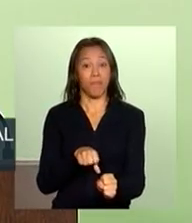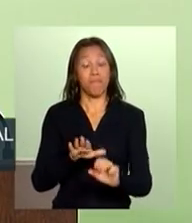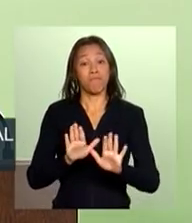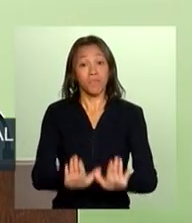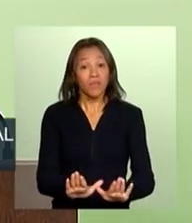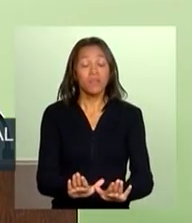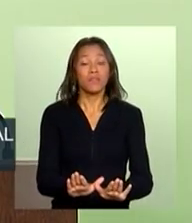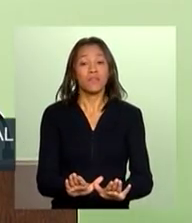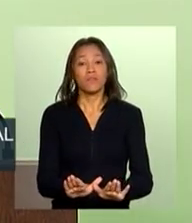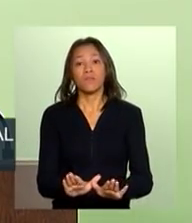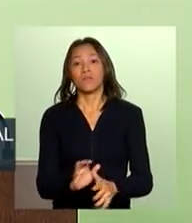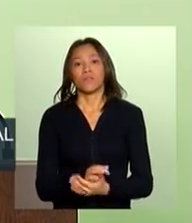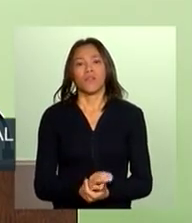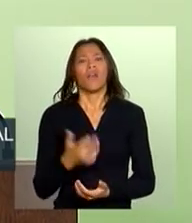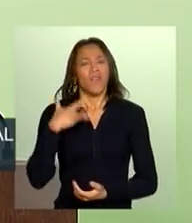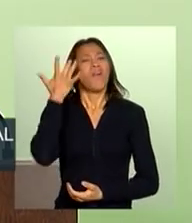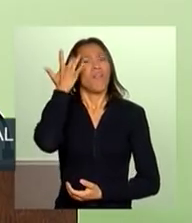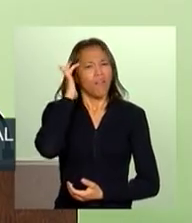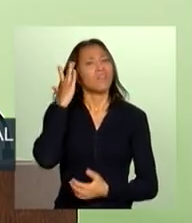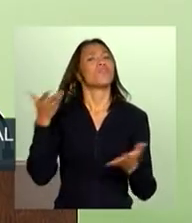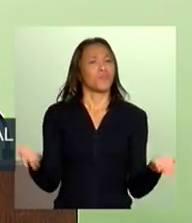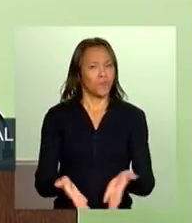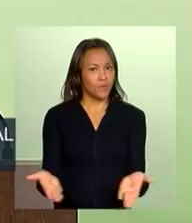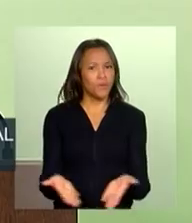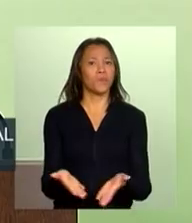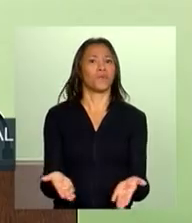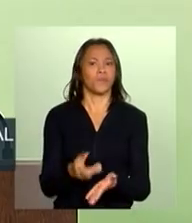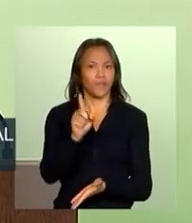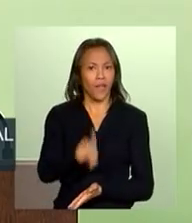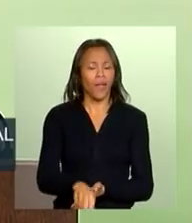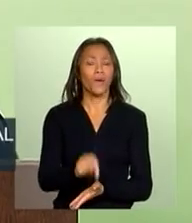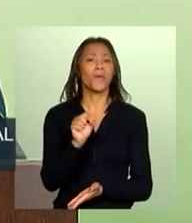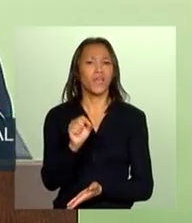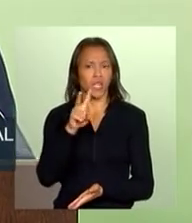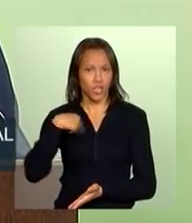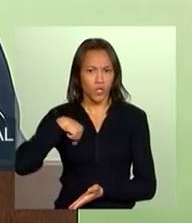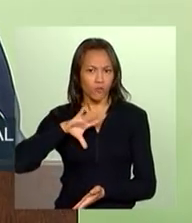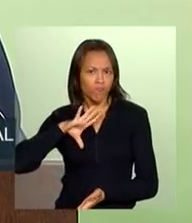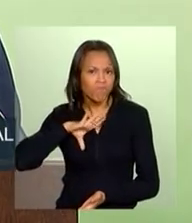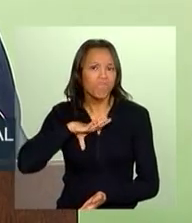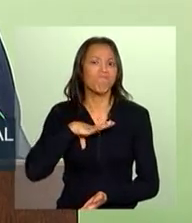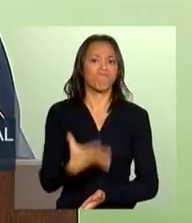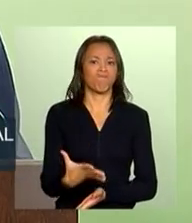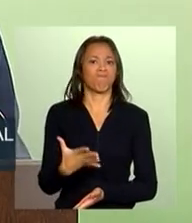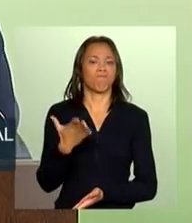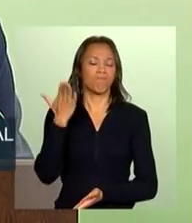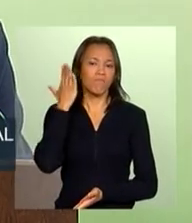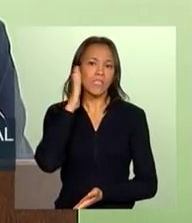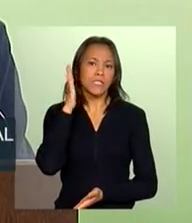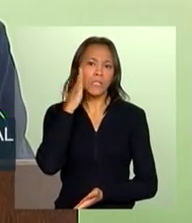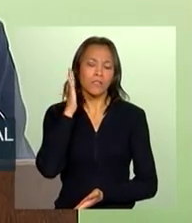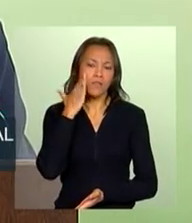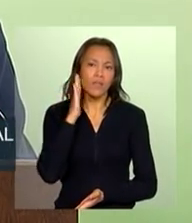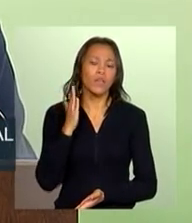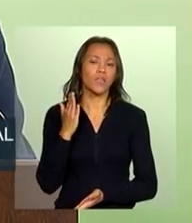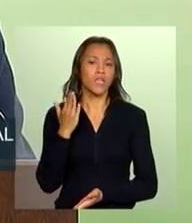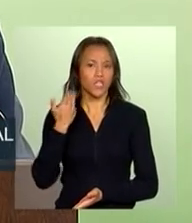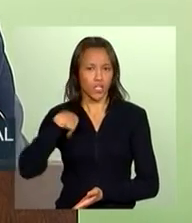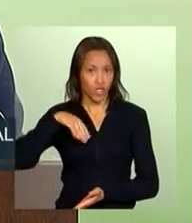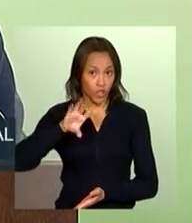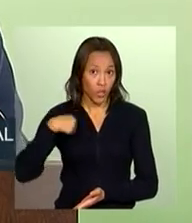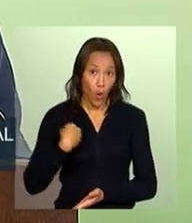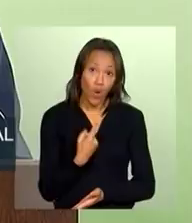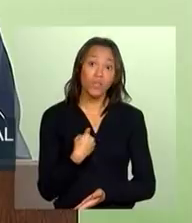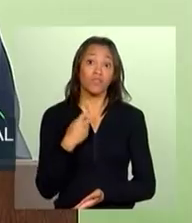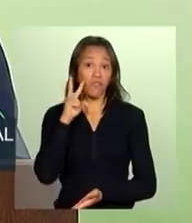mas eu acho que hoje é um momento de nós encararmos a nós mesmos, encararmos o nosso